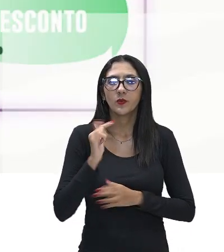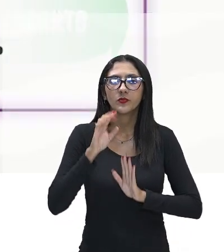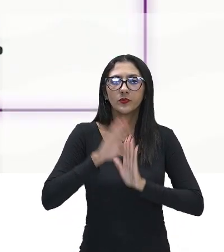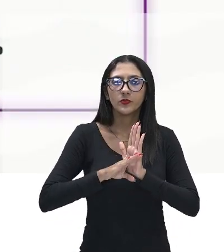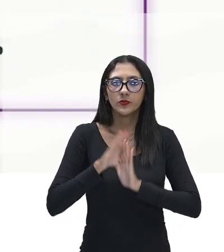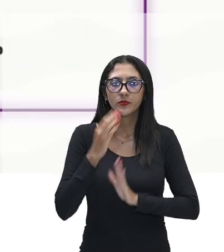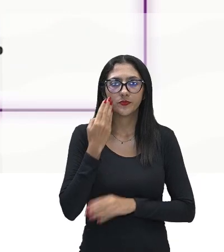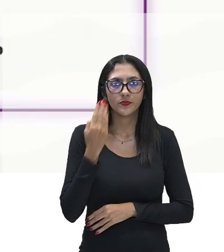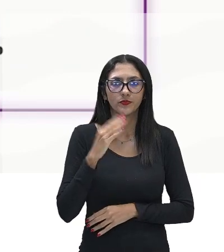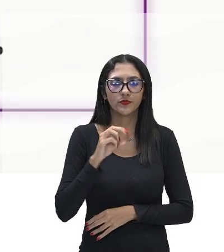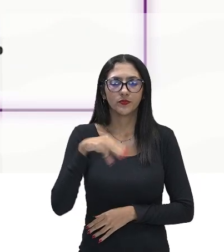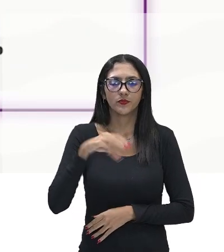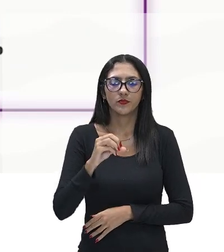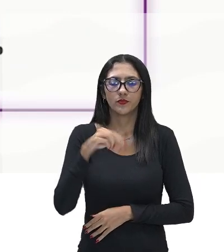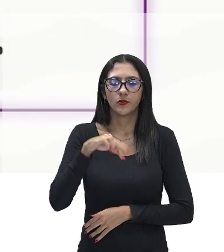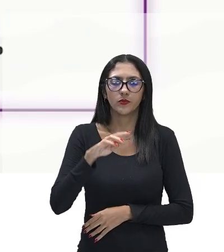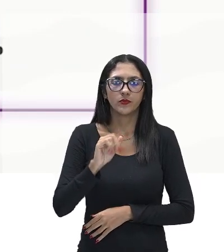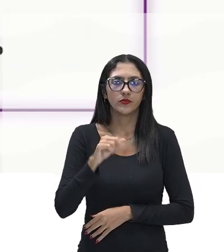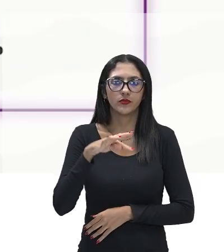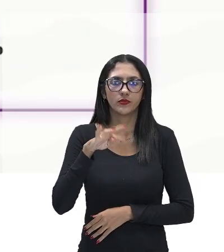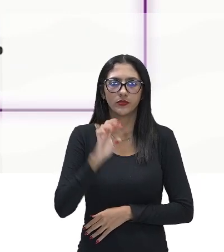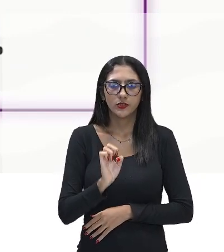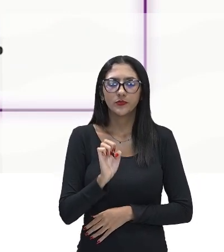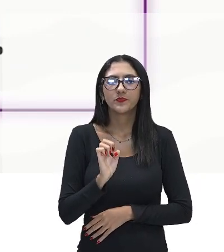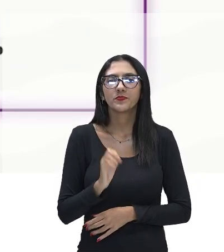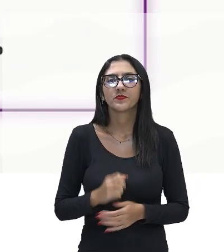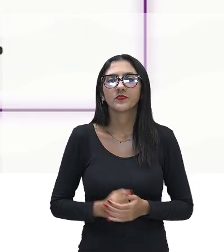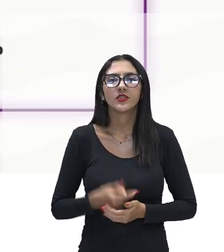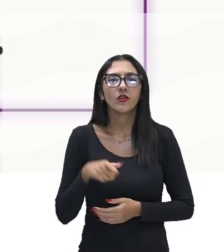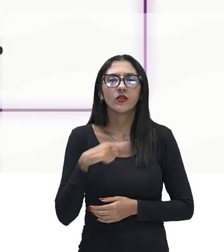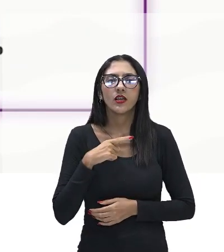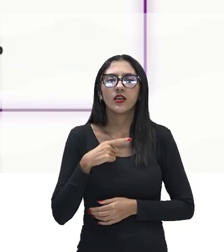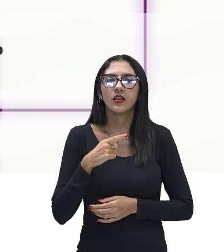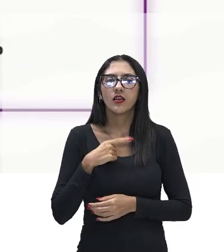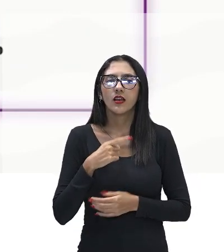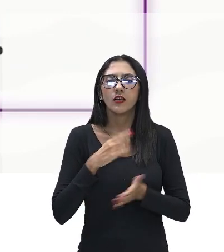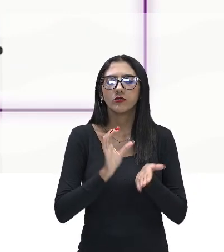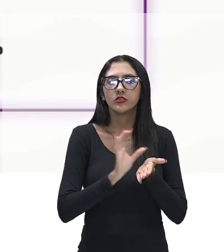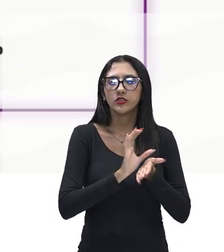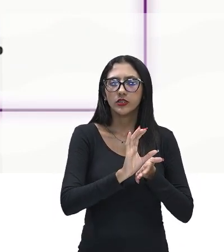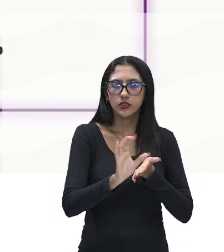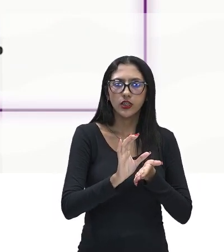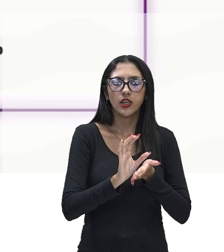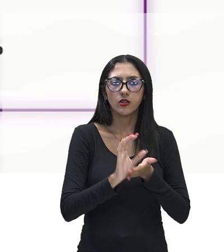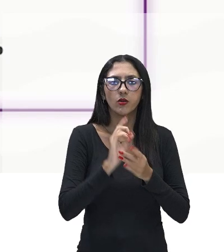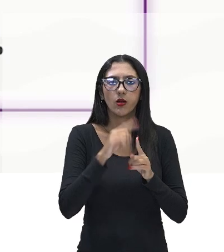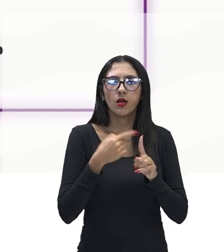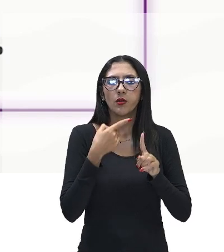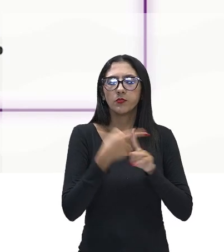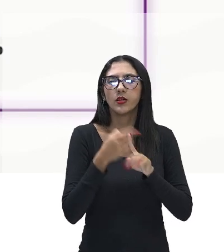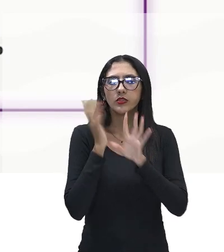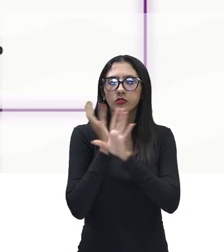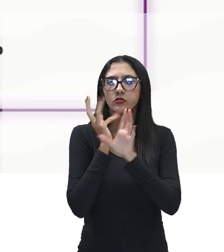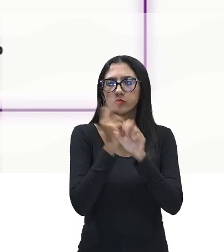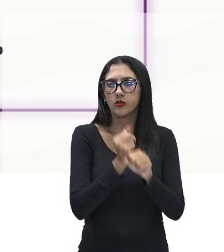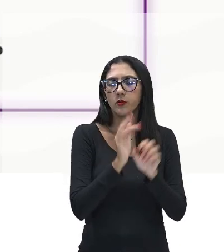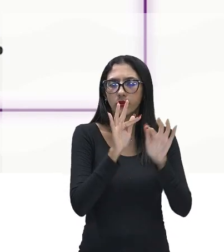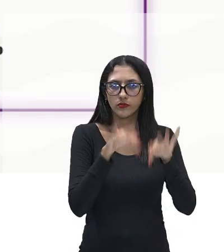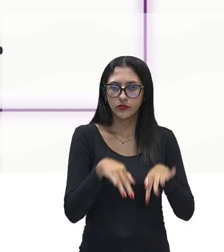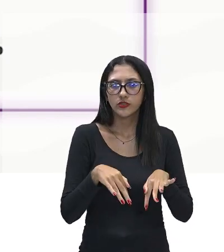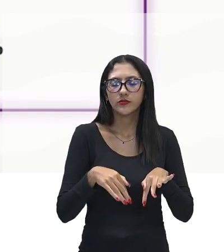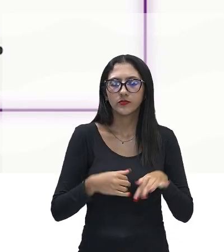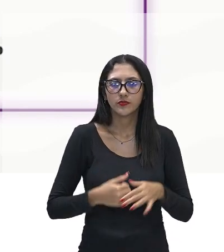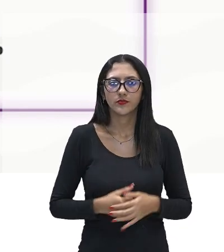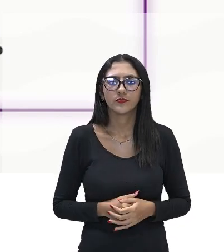conceito, montante. E o montante, pessoal, é a soma do capital com os juros ou o dinheiro adquirido após